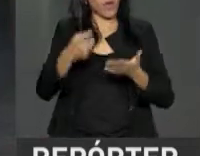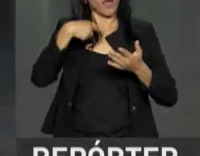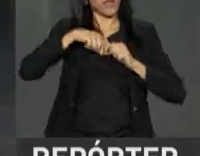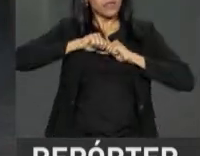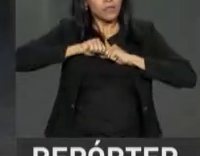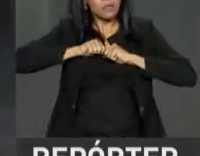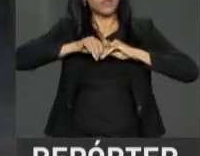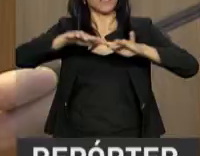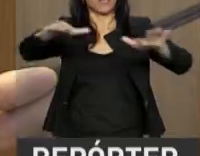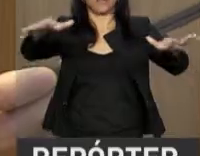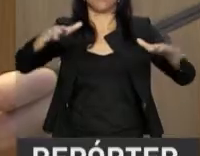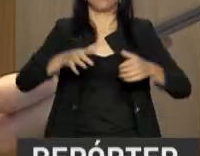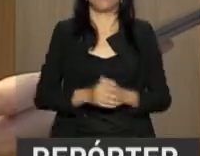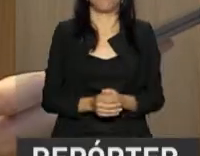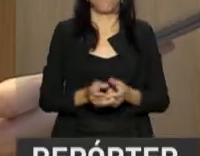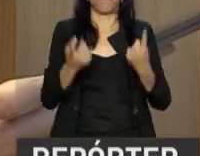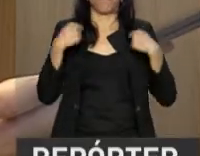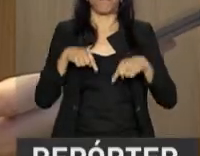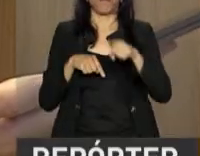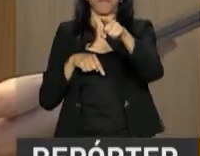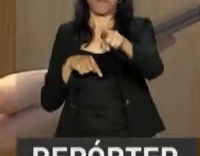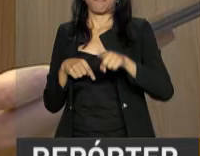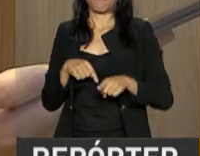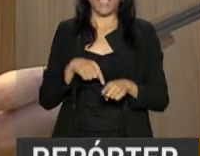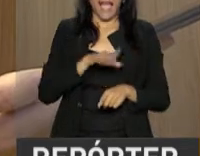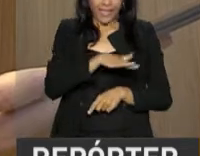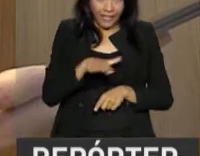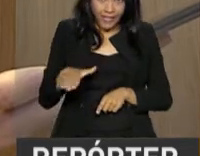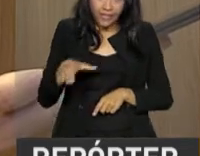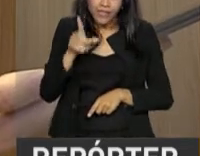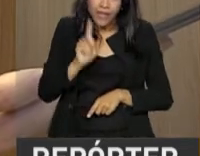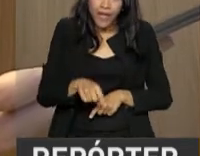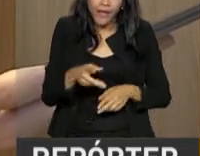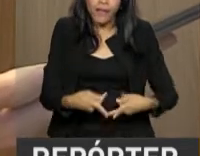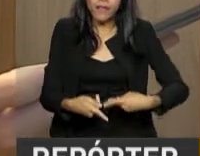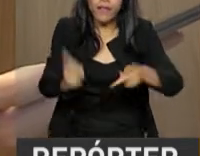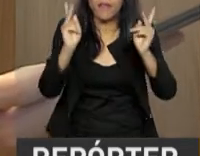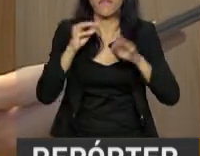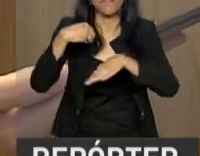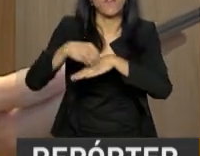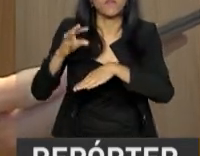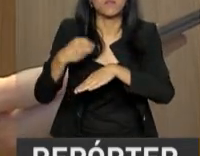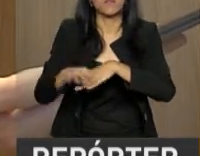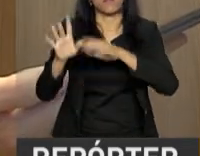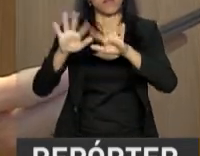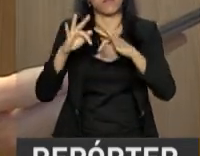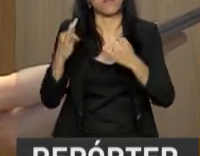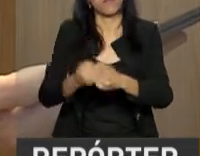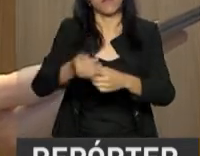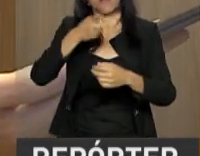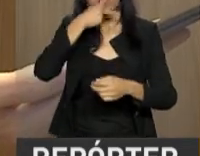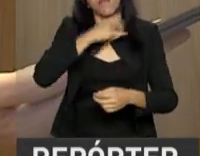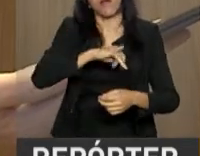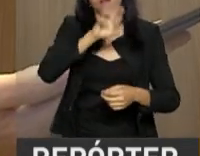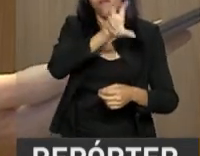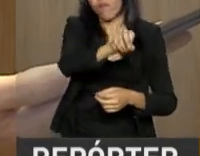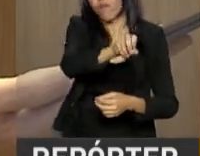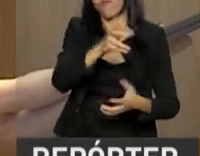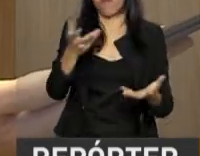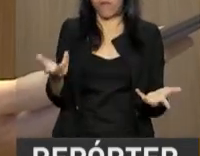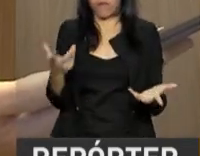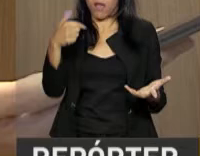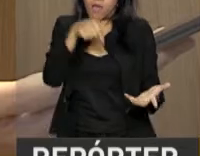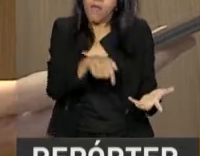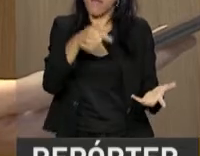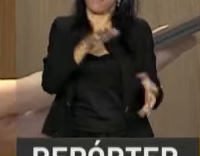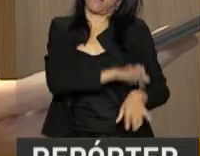programa para toda a escola. A criança é um mensageiro para a família, para pais, para avós, tudo mais. Então, com isso